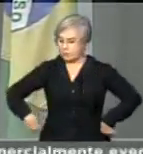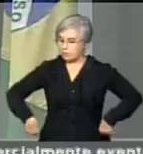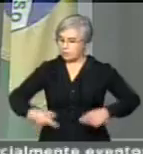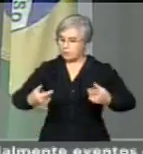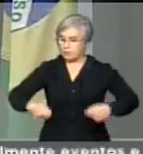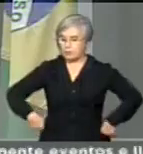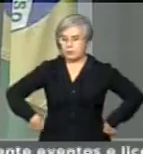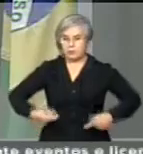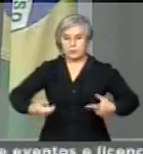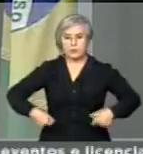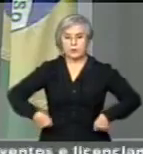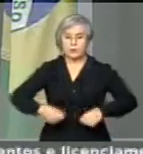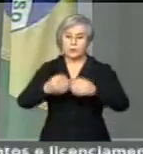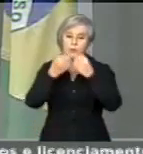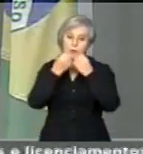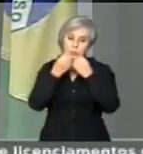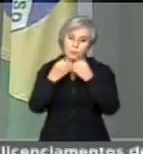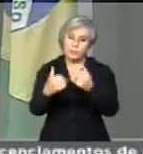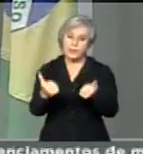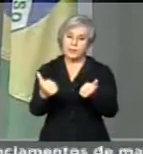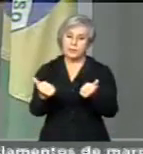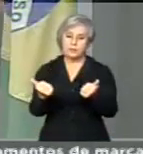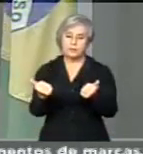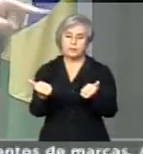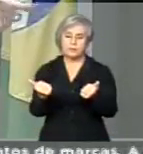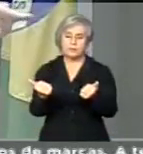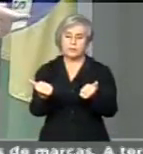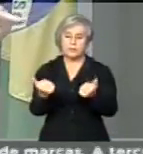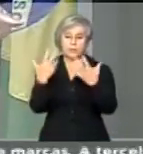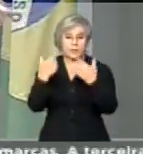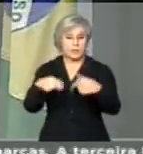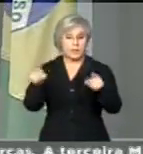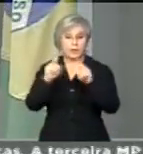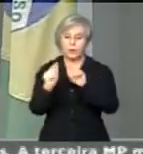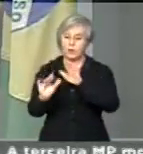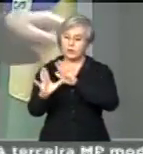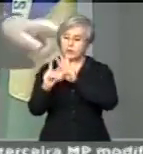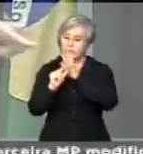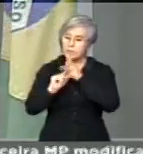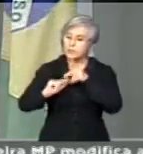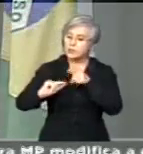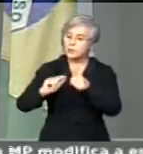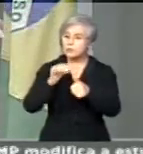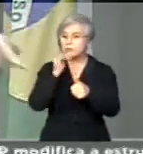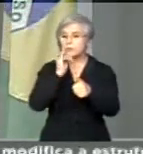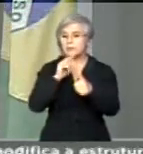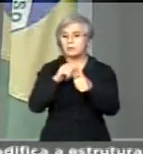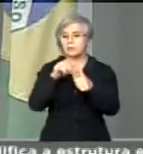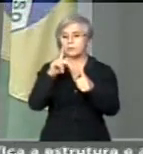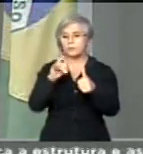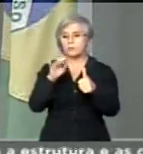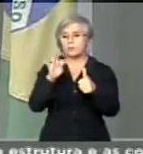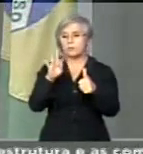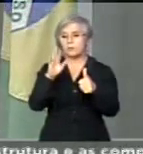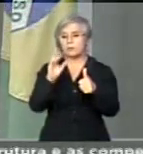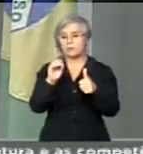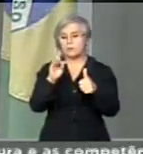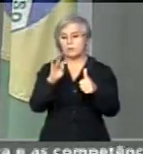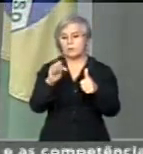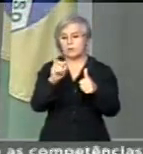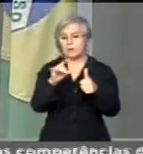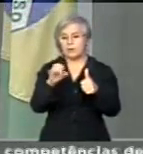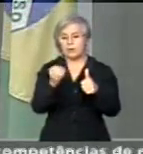recursos com eficiência, que não permite os desvios, como da Petrobras, e os desvios têm se